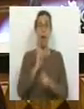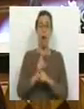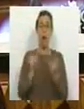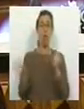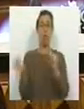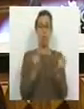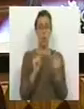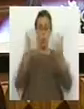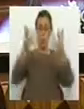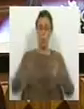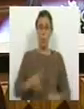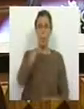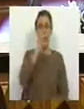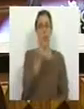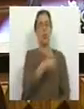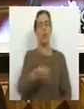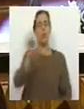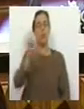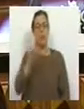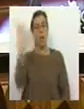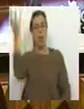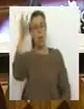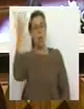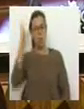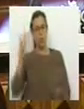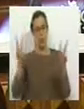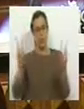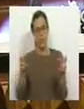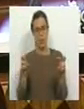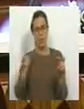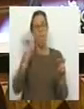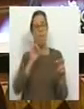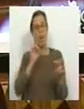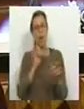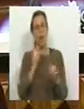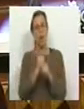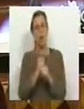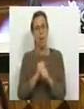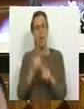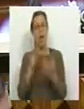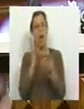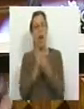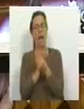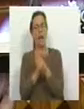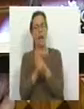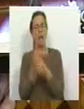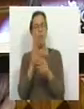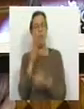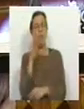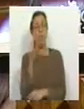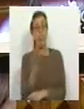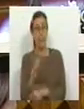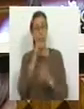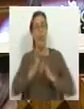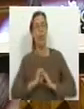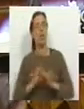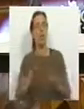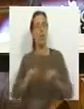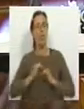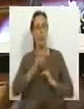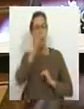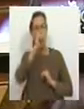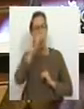da discussão do Orçamento de Estado de 2016 para a Cultura, e cito: valorizar o papel do arquivo da RTP na divulgação da